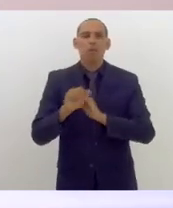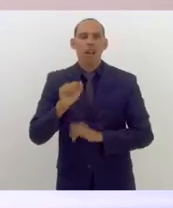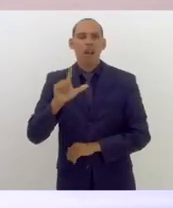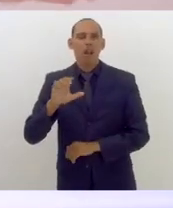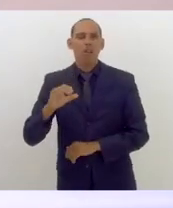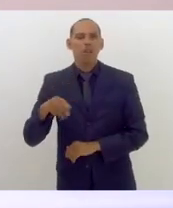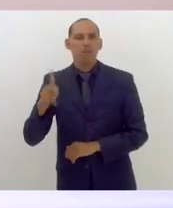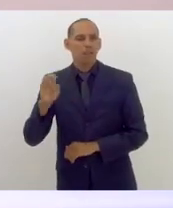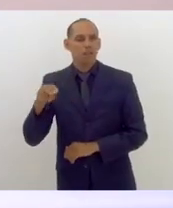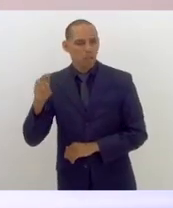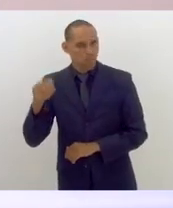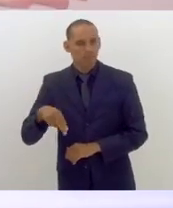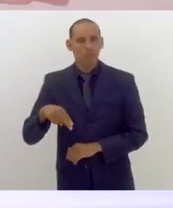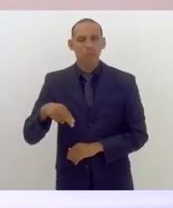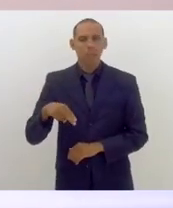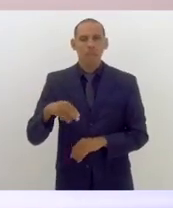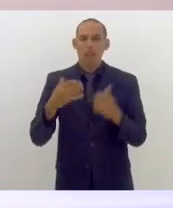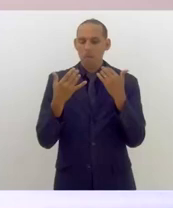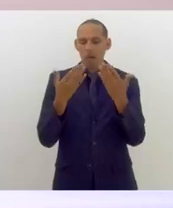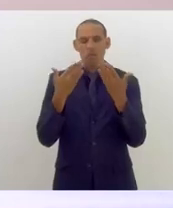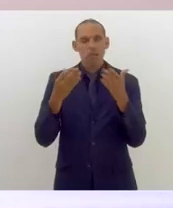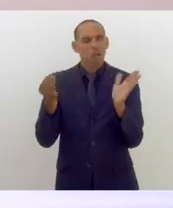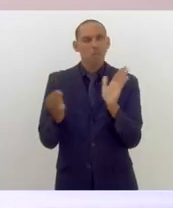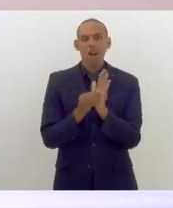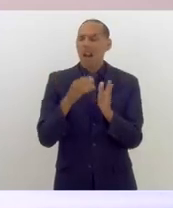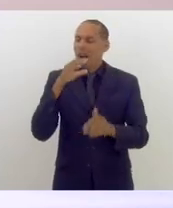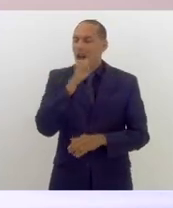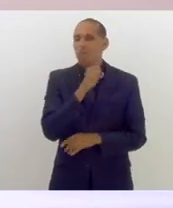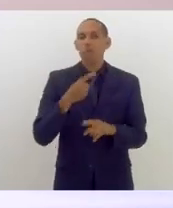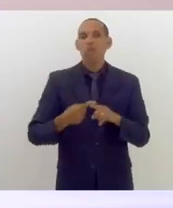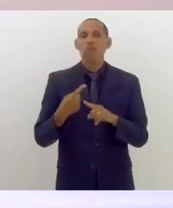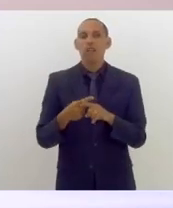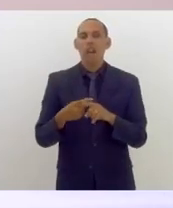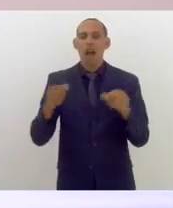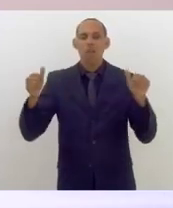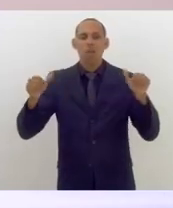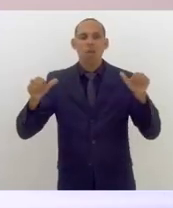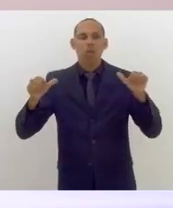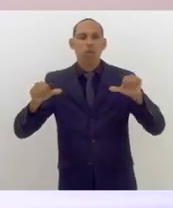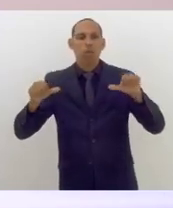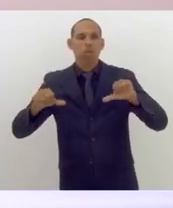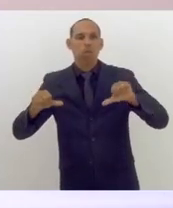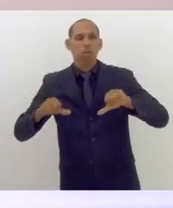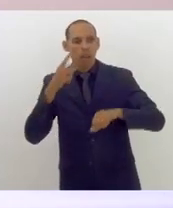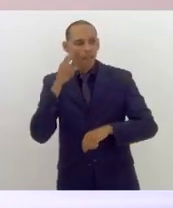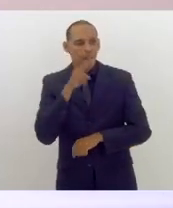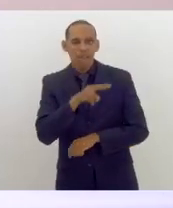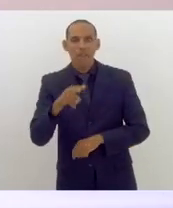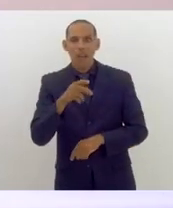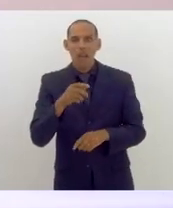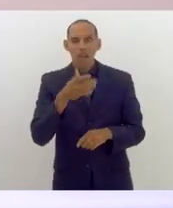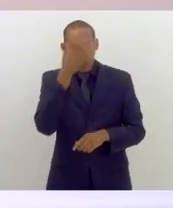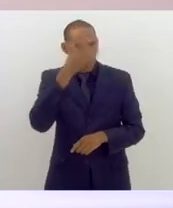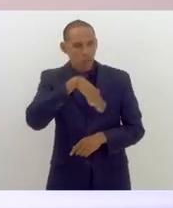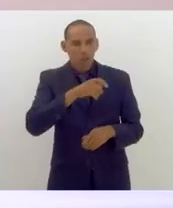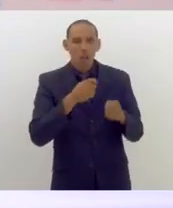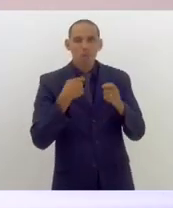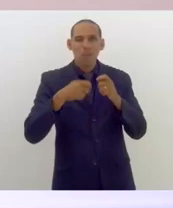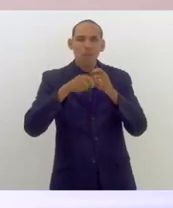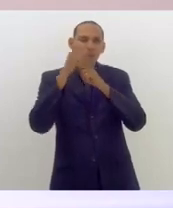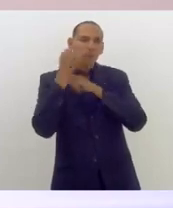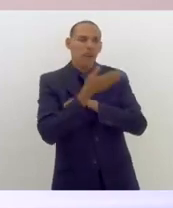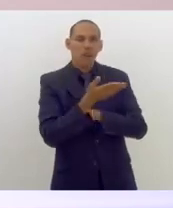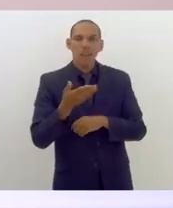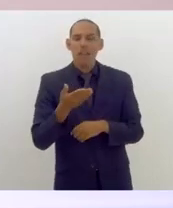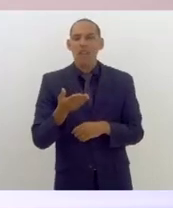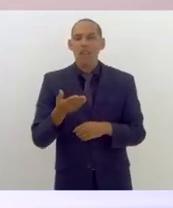de marcar essa audiência mais rápido possível que essa situação está cada vez que passa eu vejo um pescador lá na ponta sofrendo porque ele não consegue